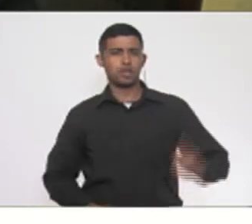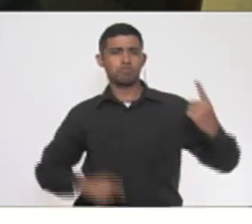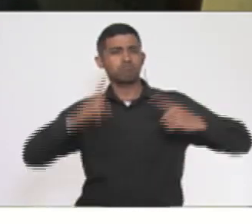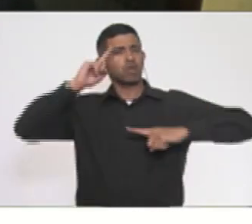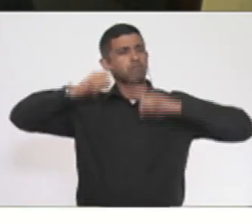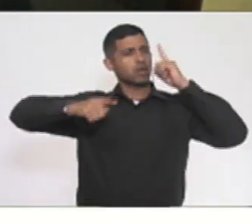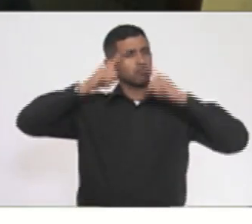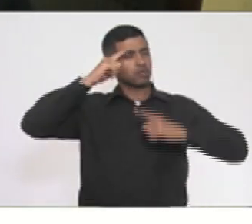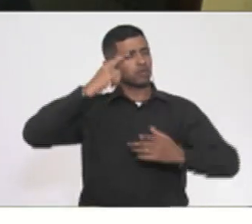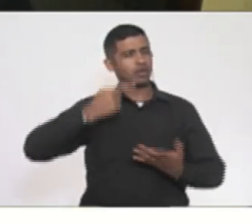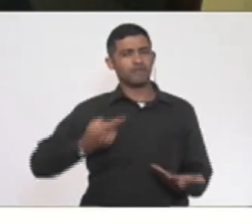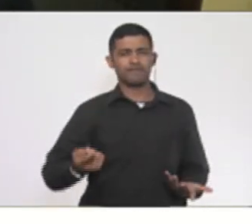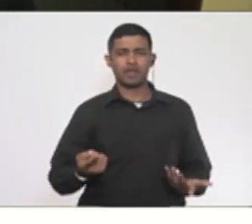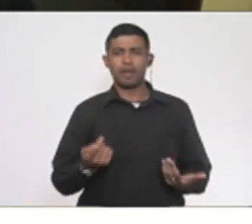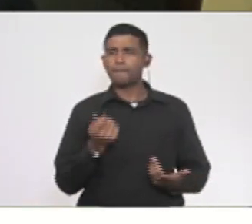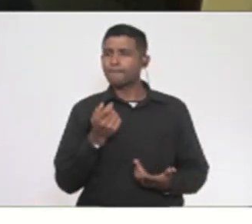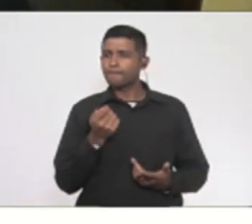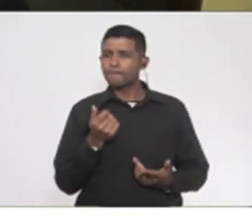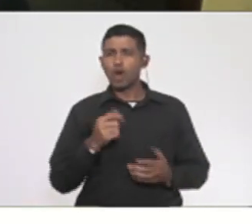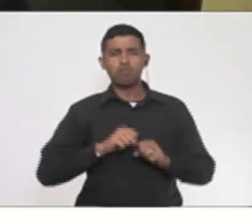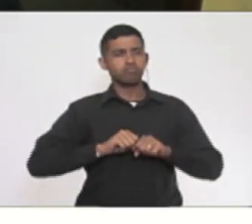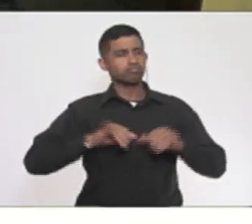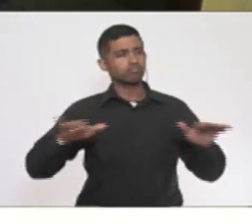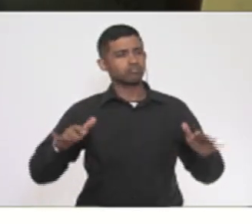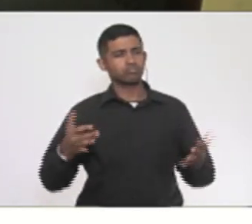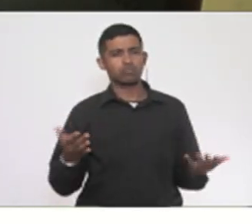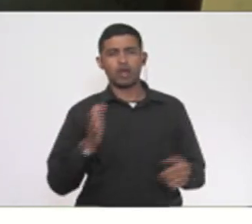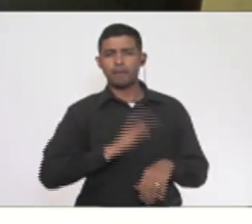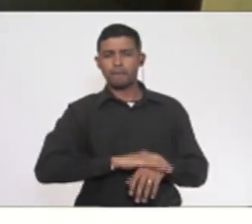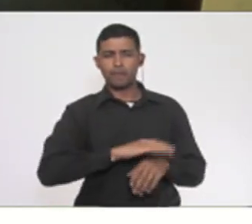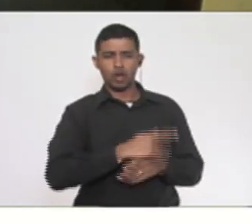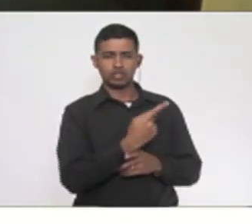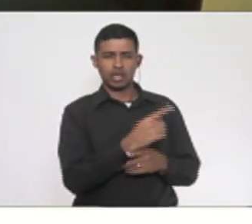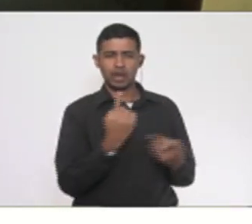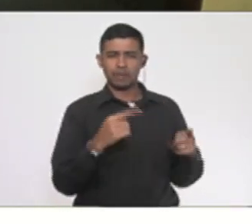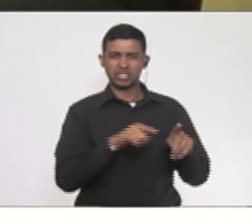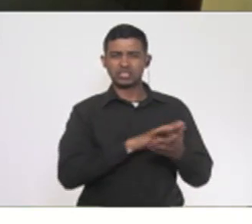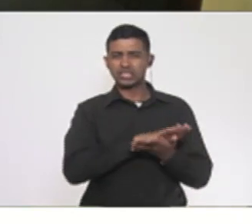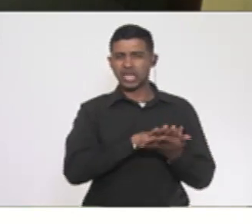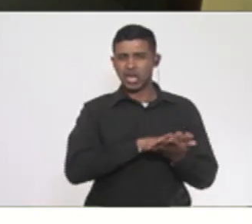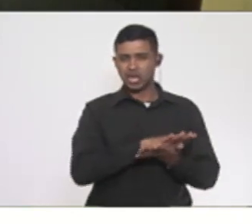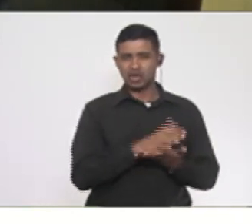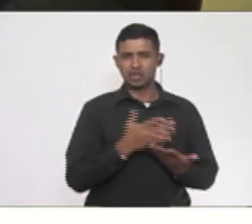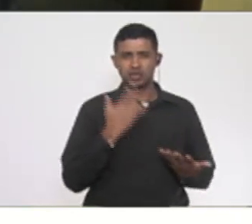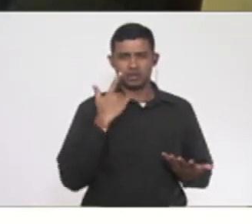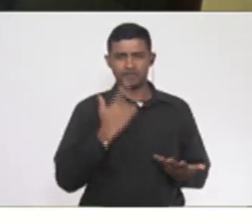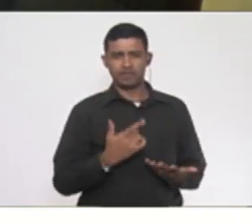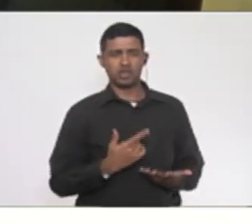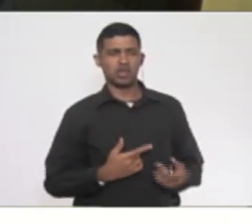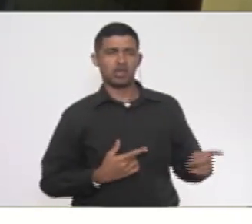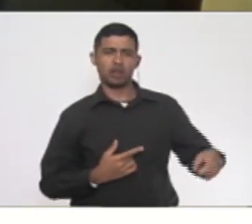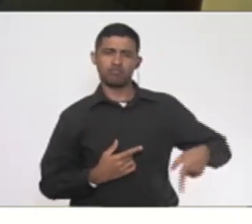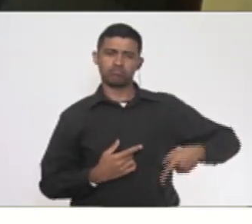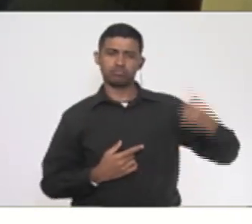a pouca distribuição que tem, que não é na mão dela que tem parcerias, ela é ou majoritária ou tem, como o senhor